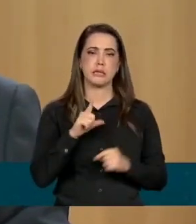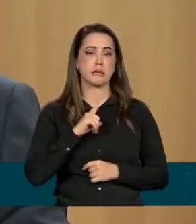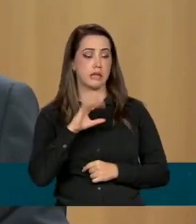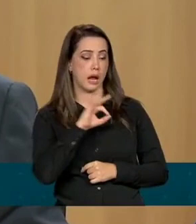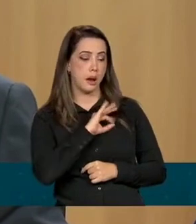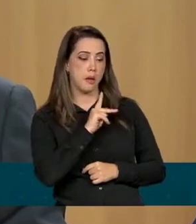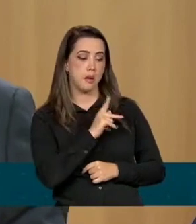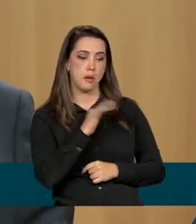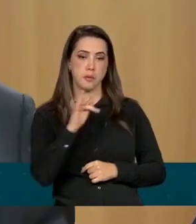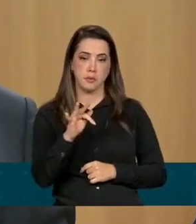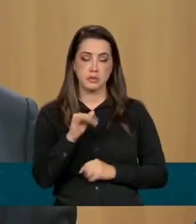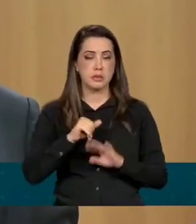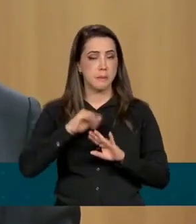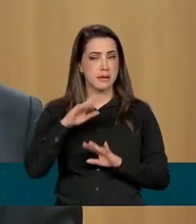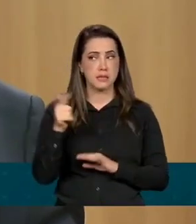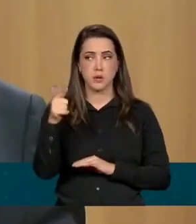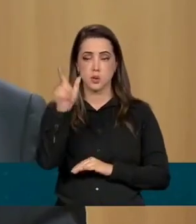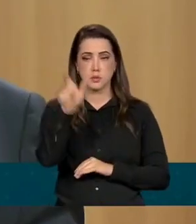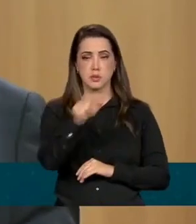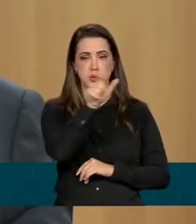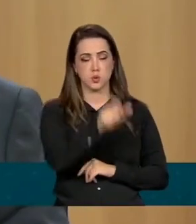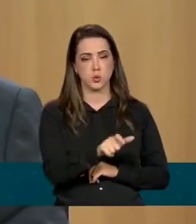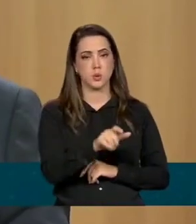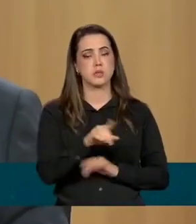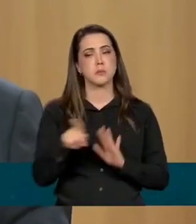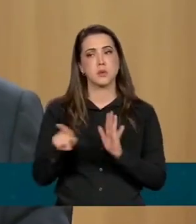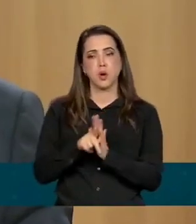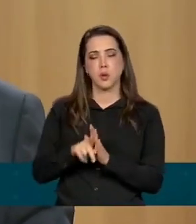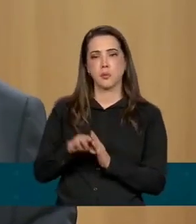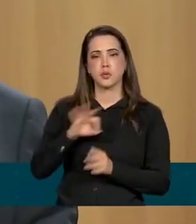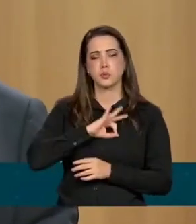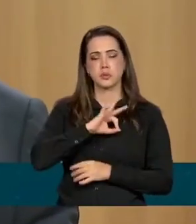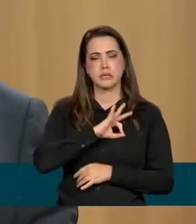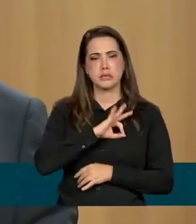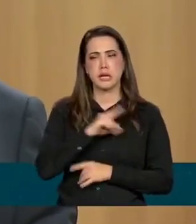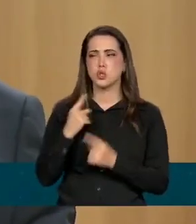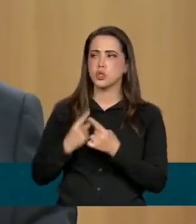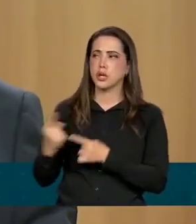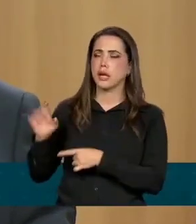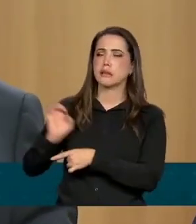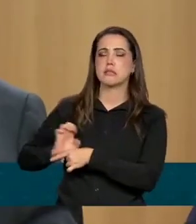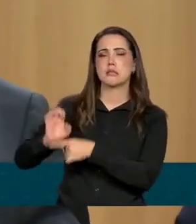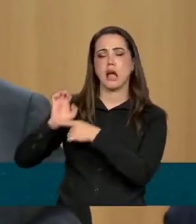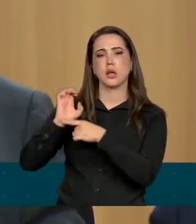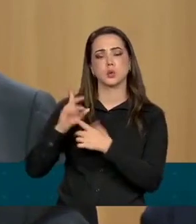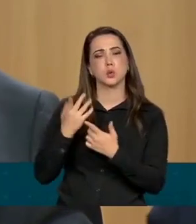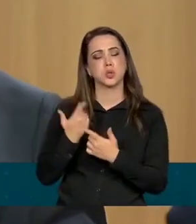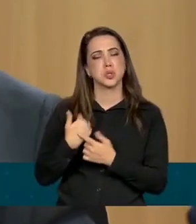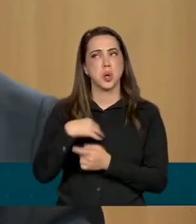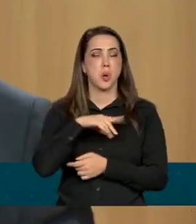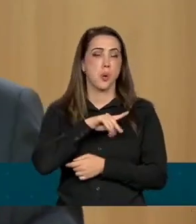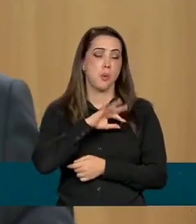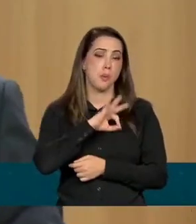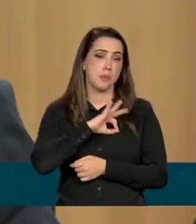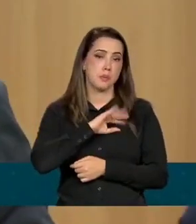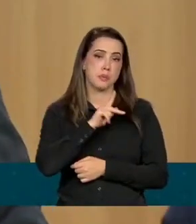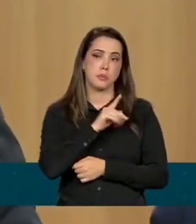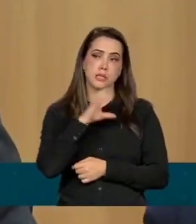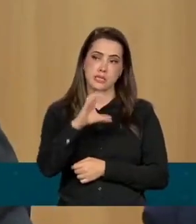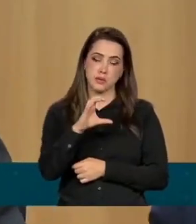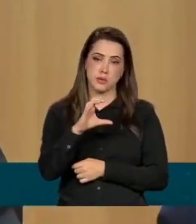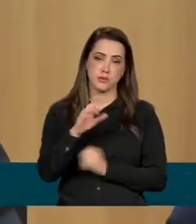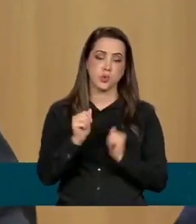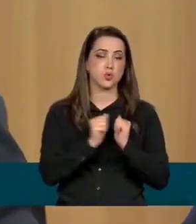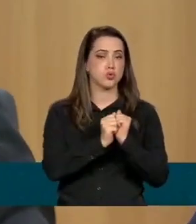federais, são majoritariamente até policiais estaduais, policiais civis, que trabalham sob coordenação